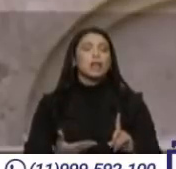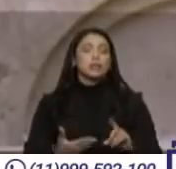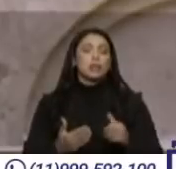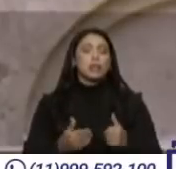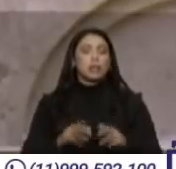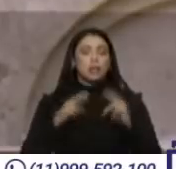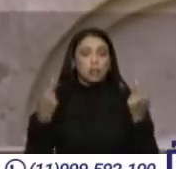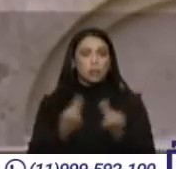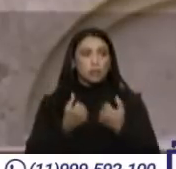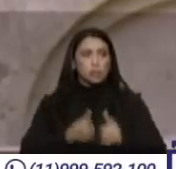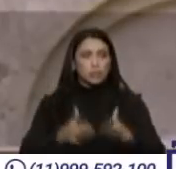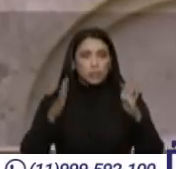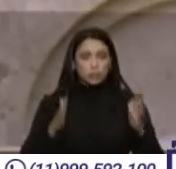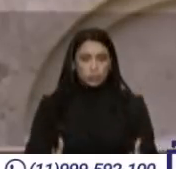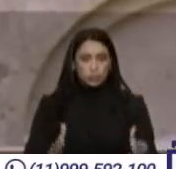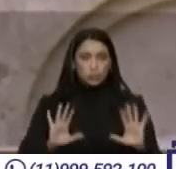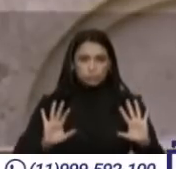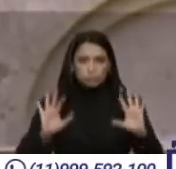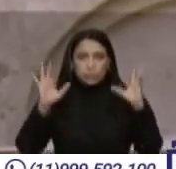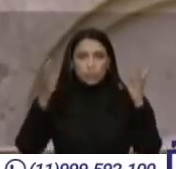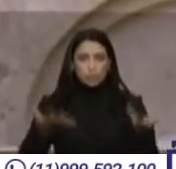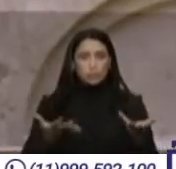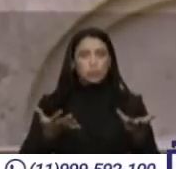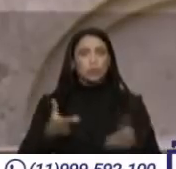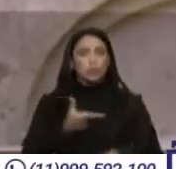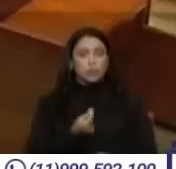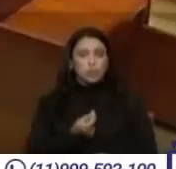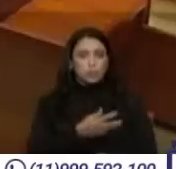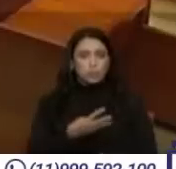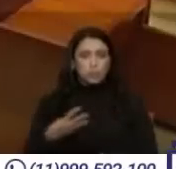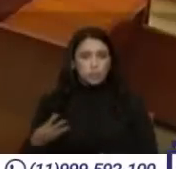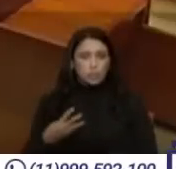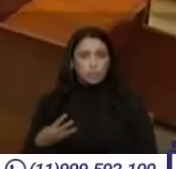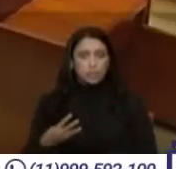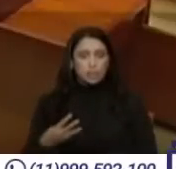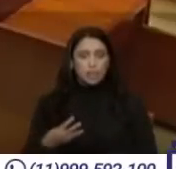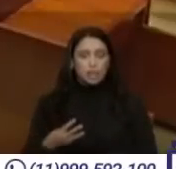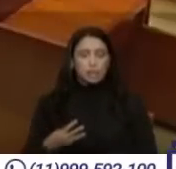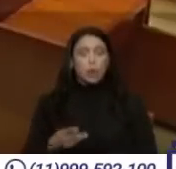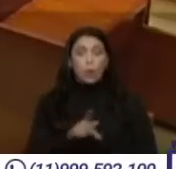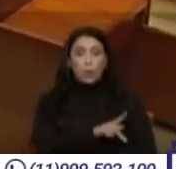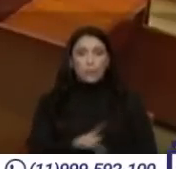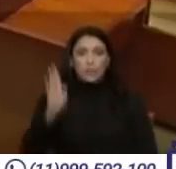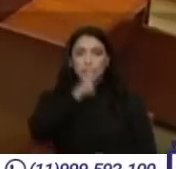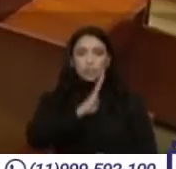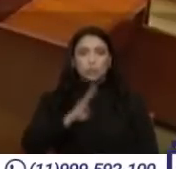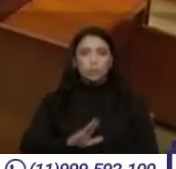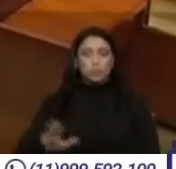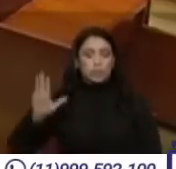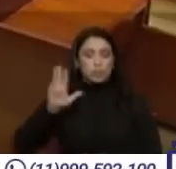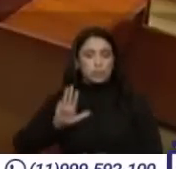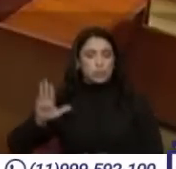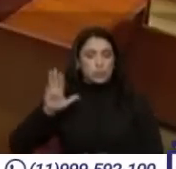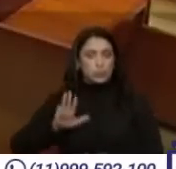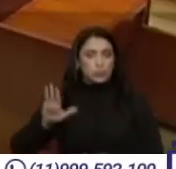de 2023 do excelentíssimo senhor presidente da República, Luiz Inácio Lula da